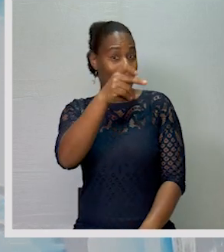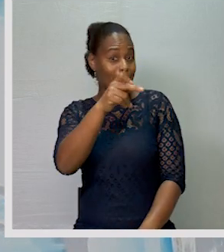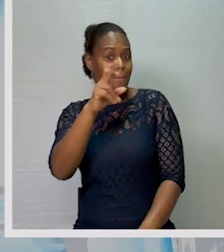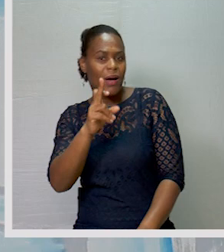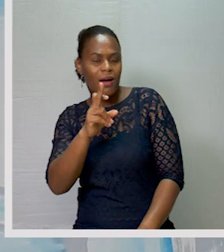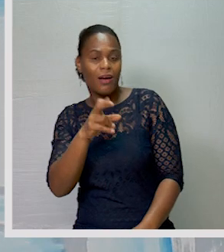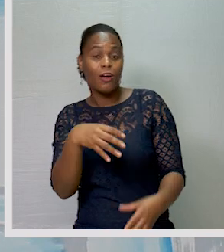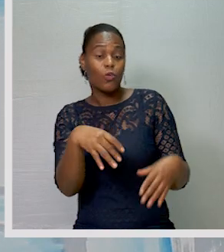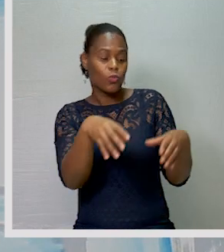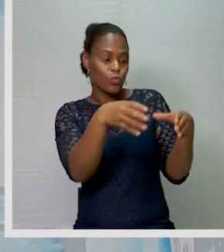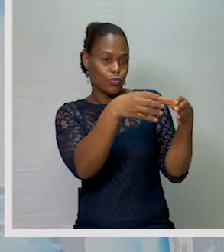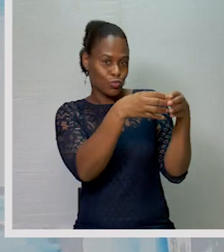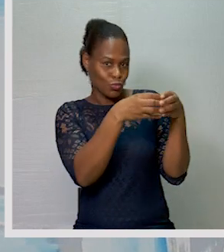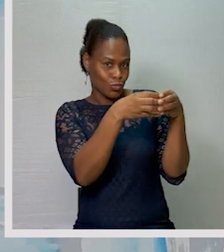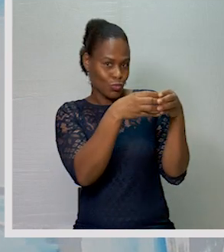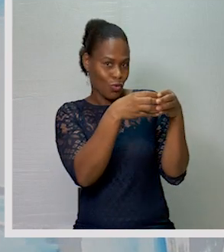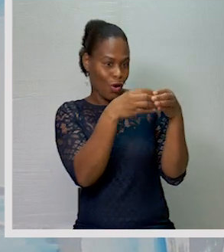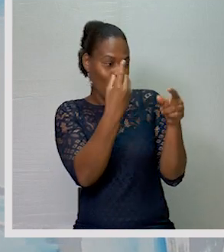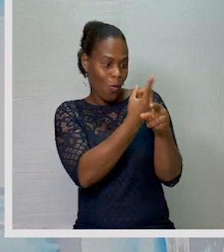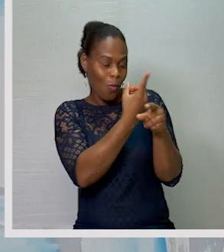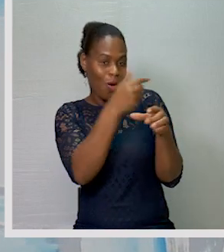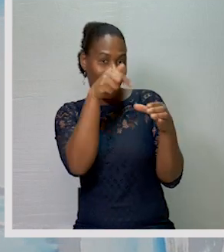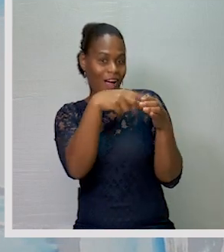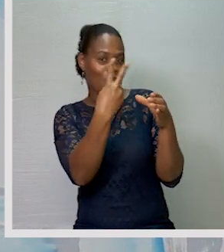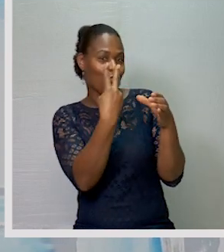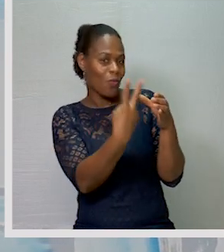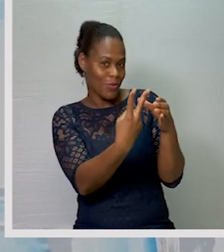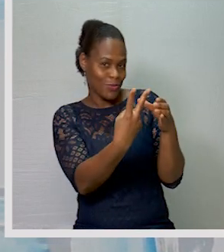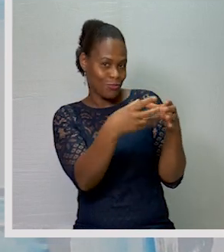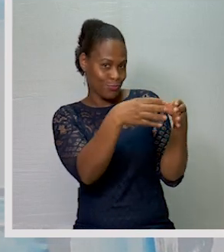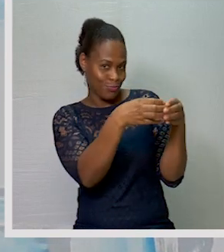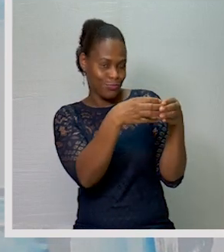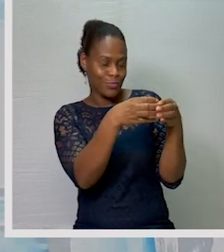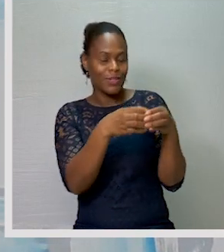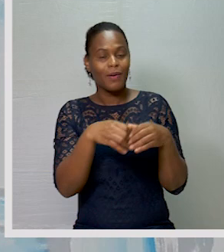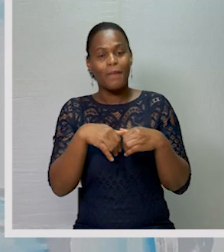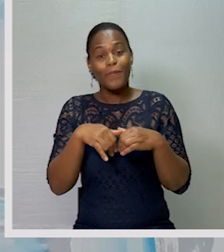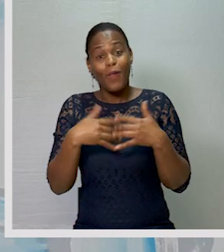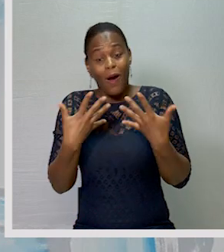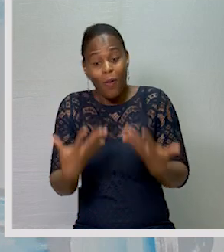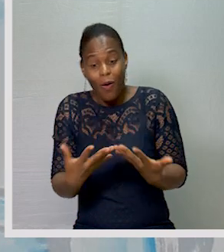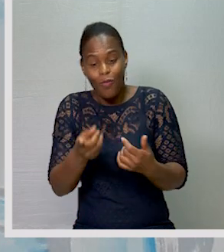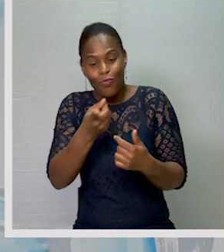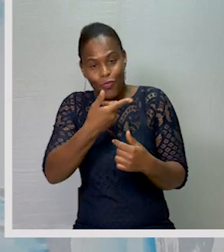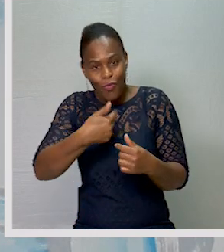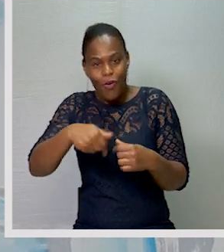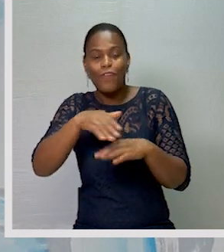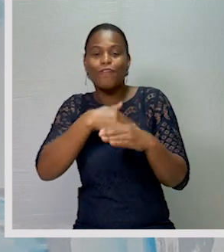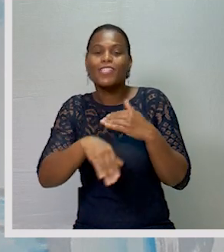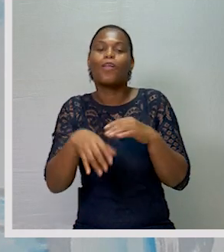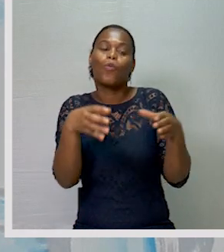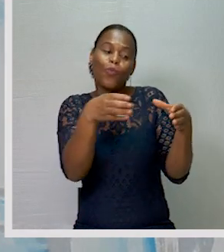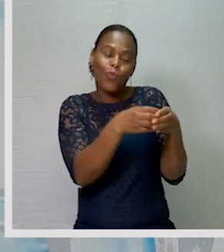par é um conjunto de 2 elementos. Então, neste momento, nós vamos fazer isto. Vamos fazer